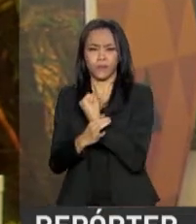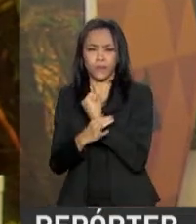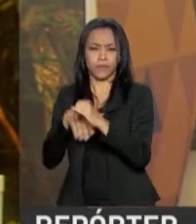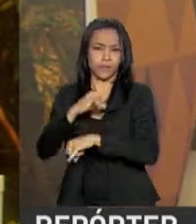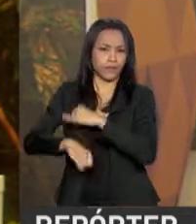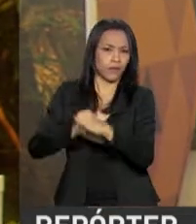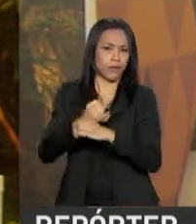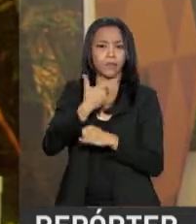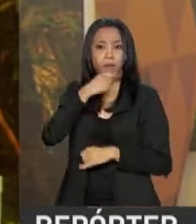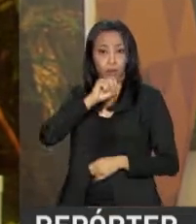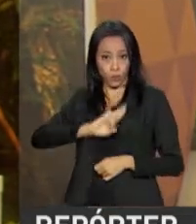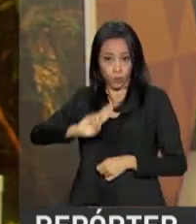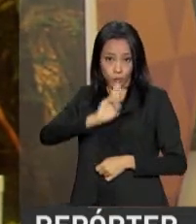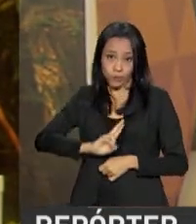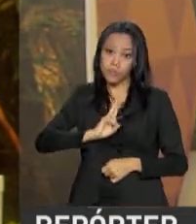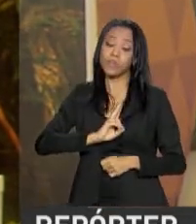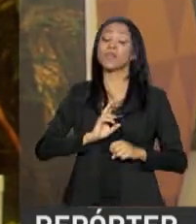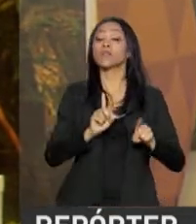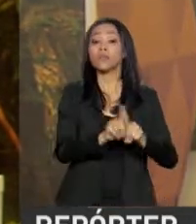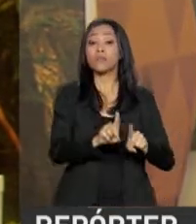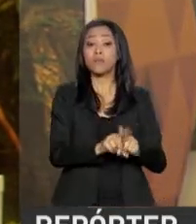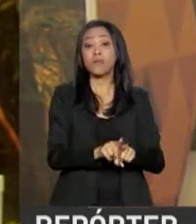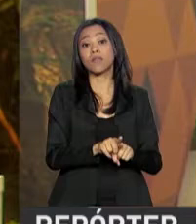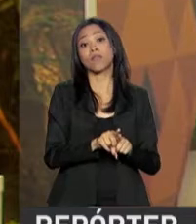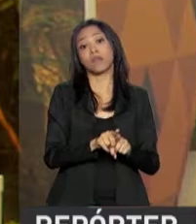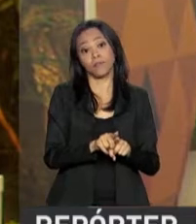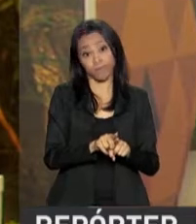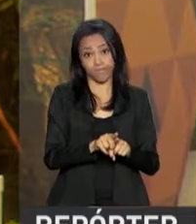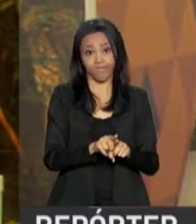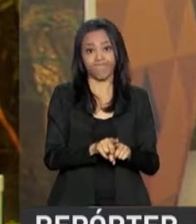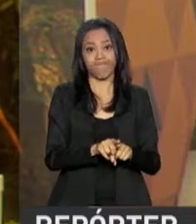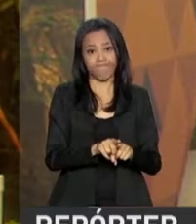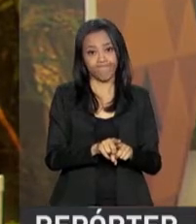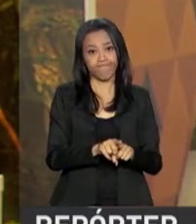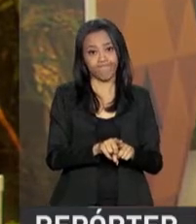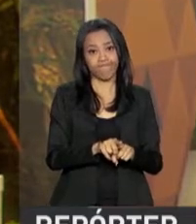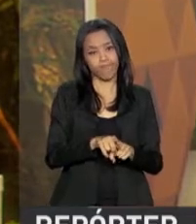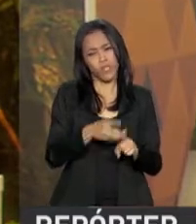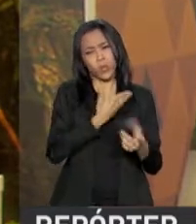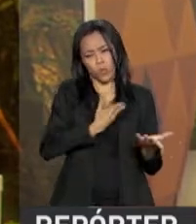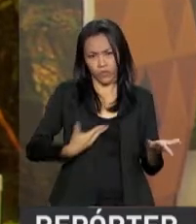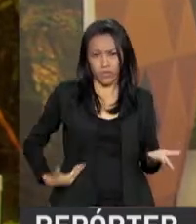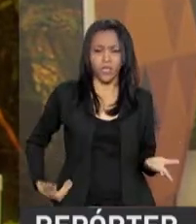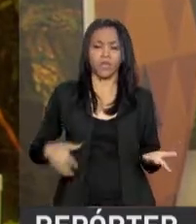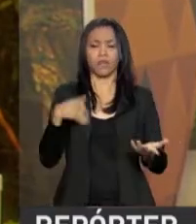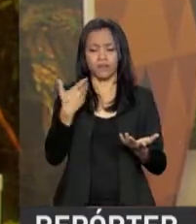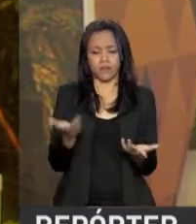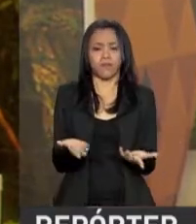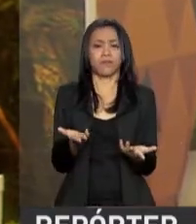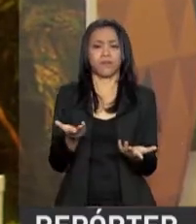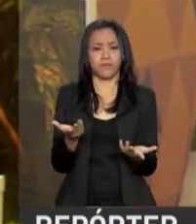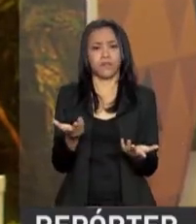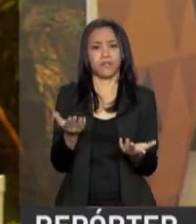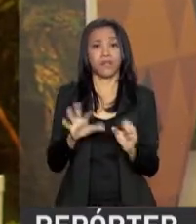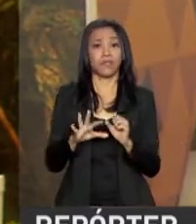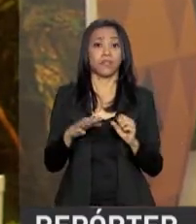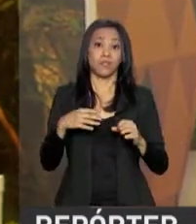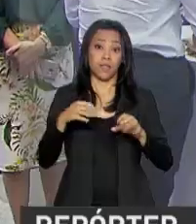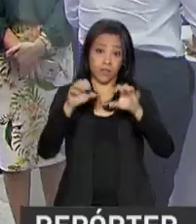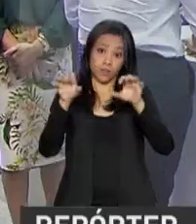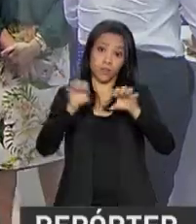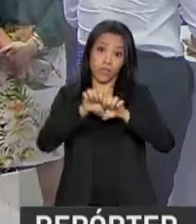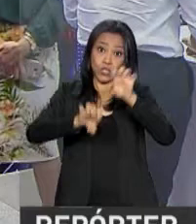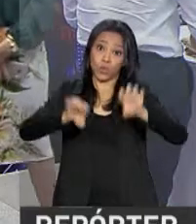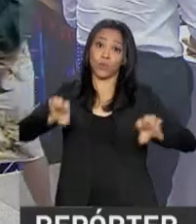usuário quanto da ue e governo nem a nível governamental também datas da estrutura de governo